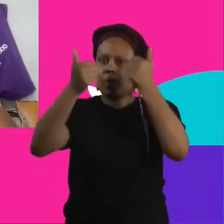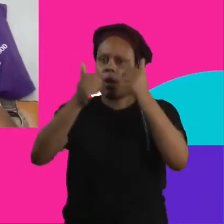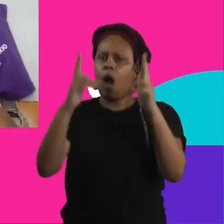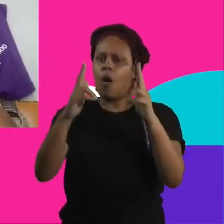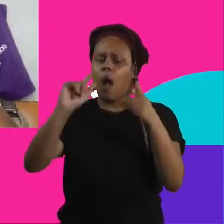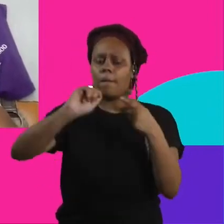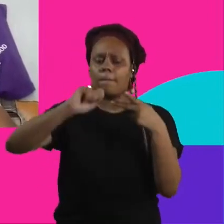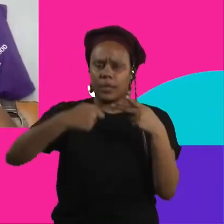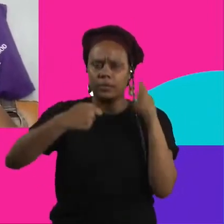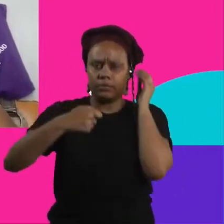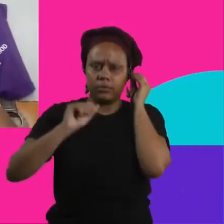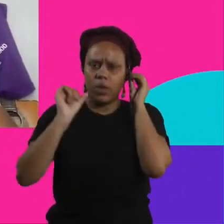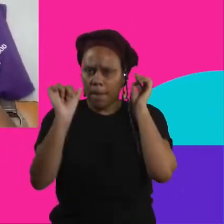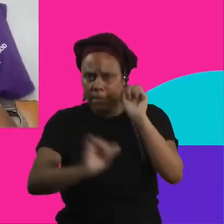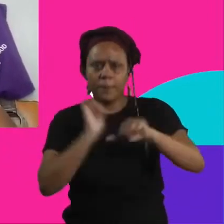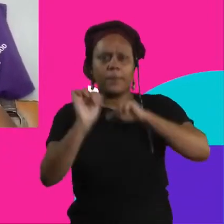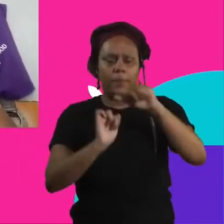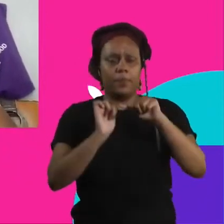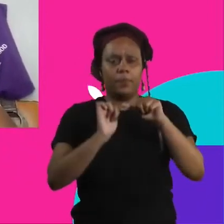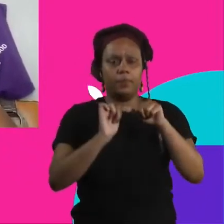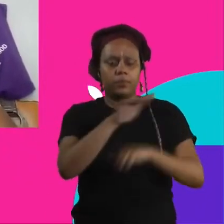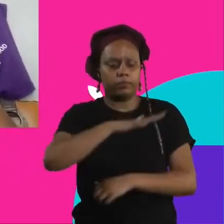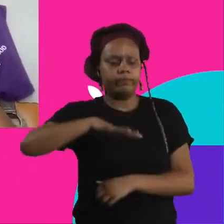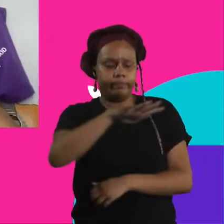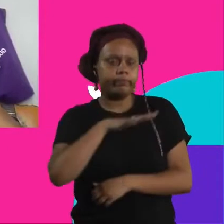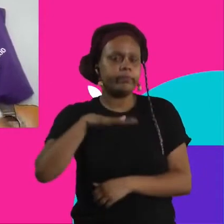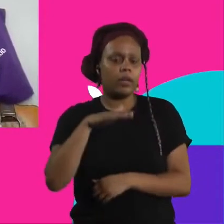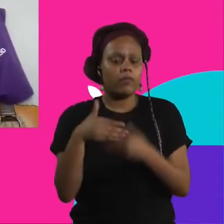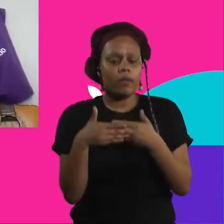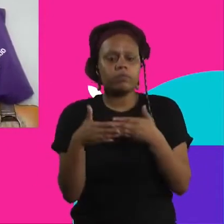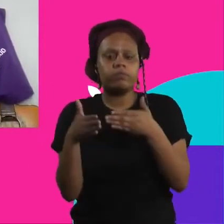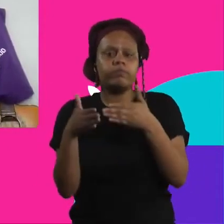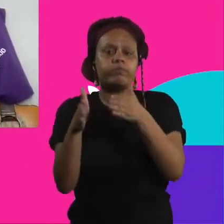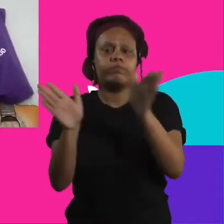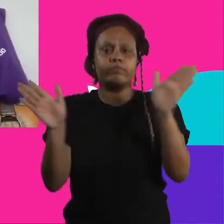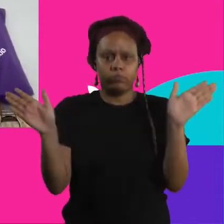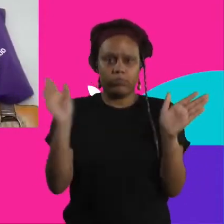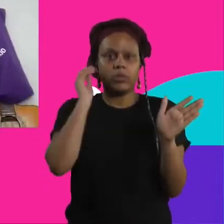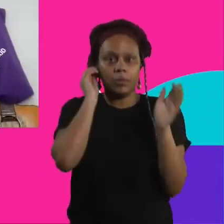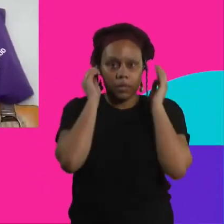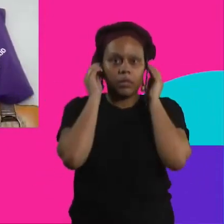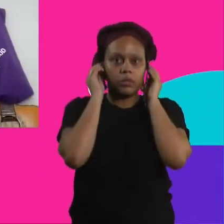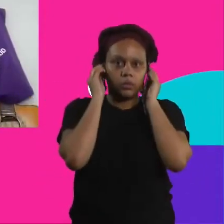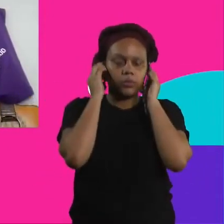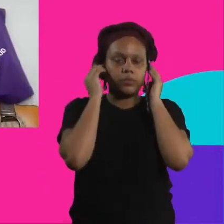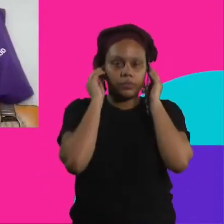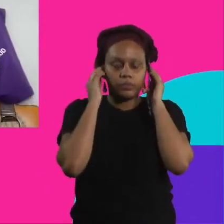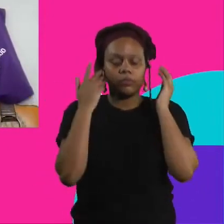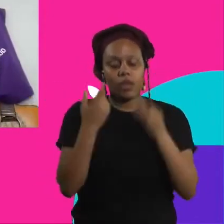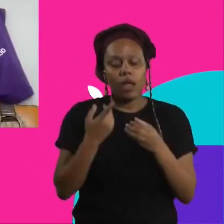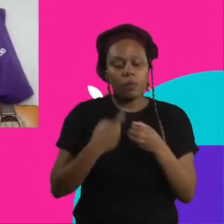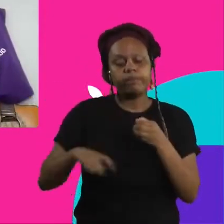a dinâmica do mercado, que estava se abrindo muito, né, com muitas propostas, ofertas diferentes, mas acaba voltando um